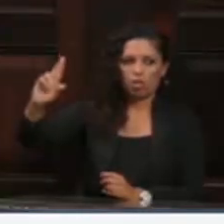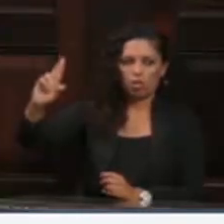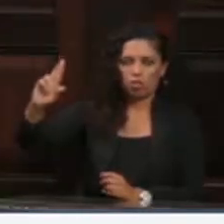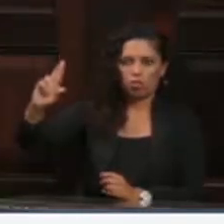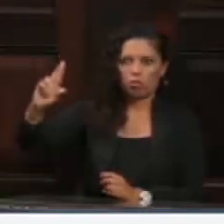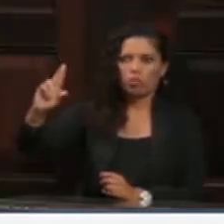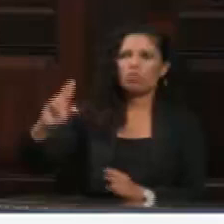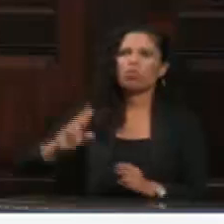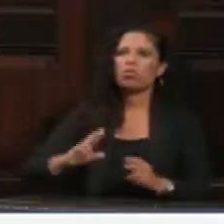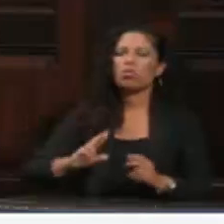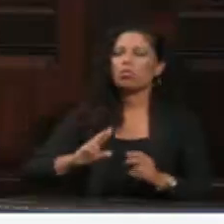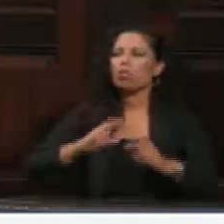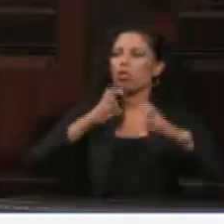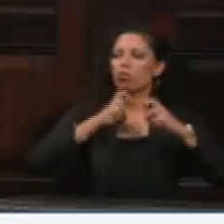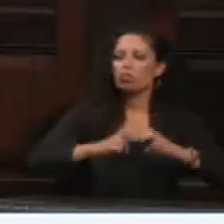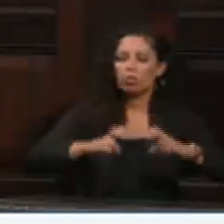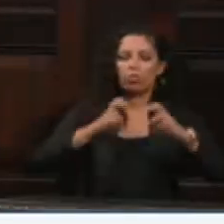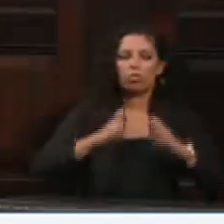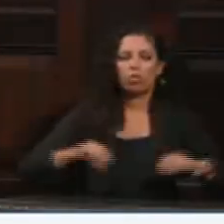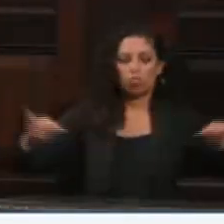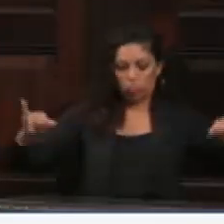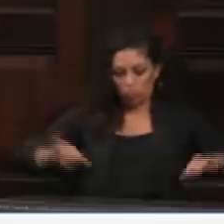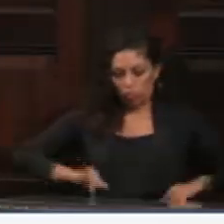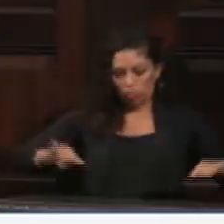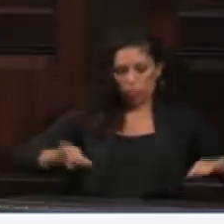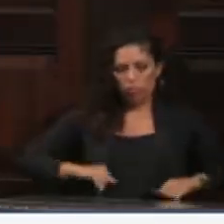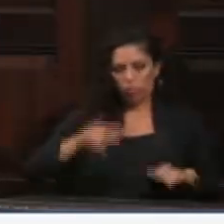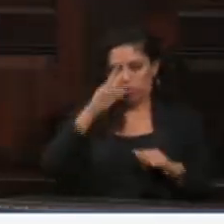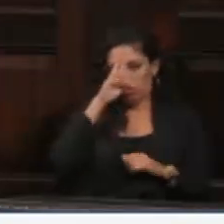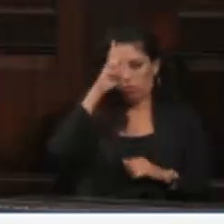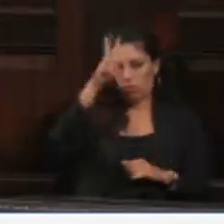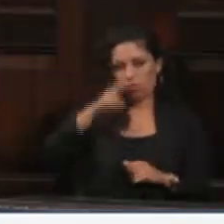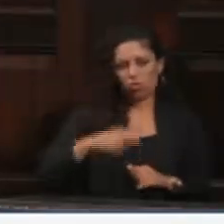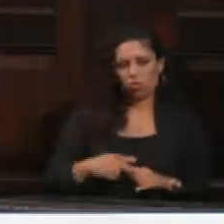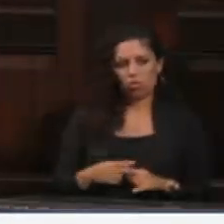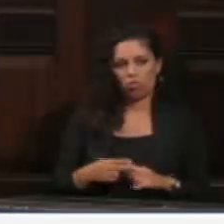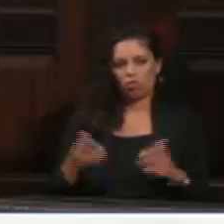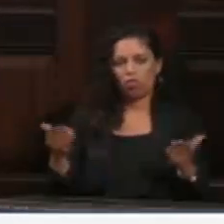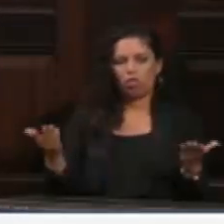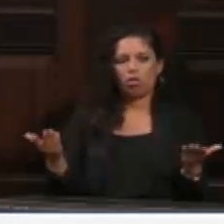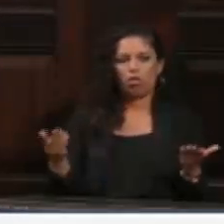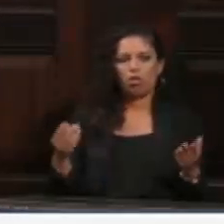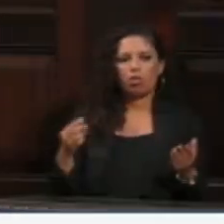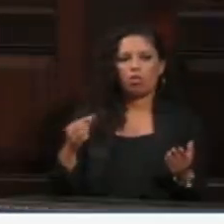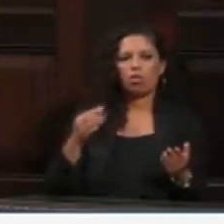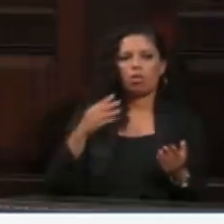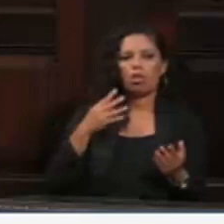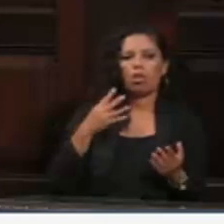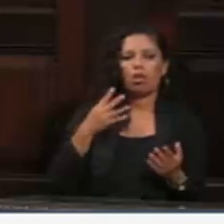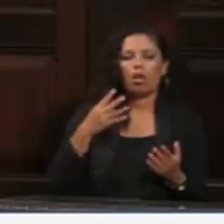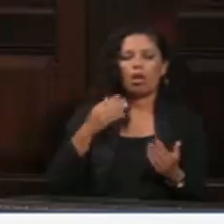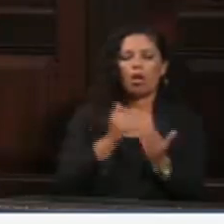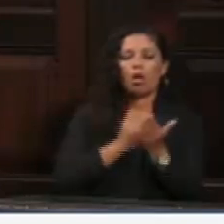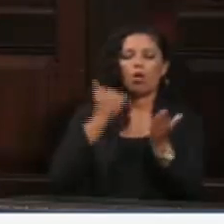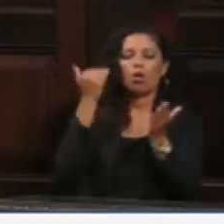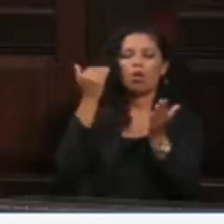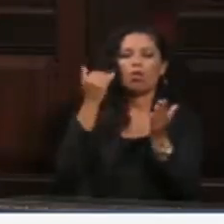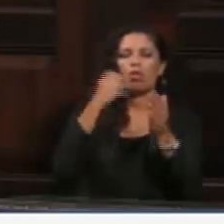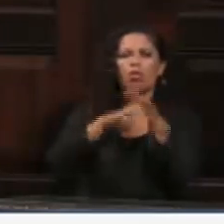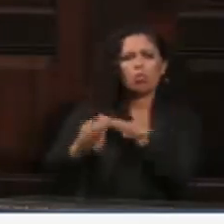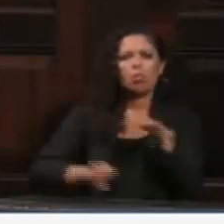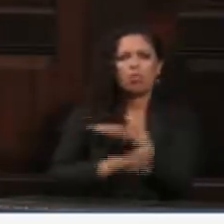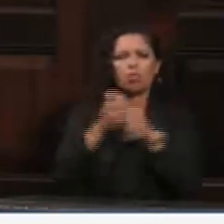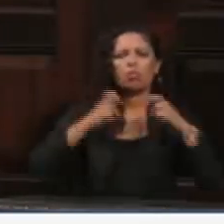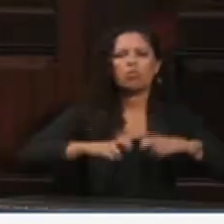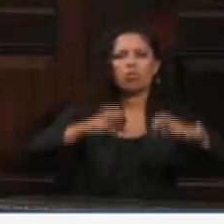uma vítima. A Supervia, recentemente, autorizado pelo governo do estado, aumentou em 40 centavos. A